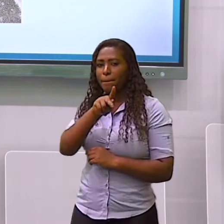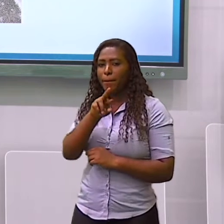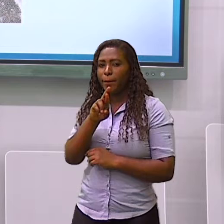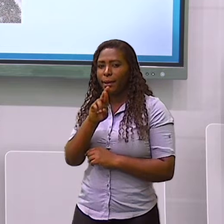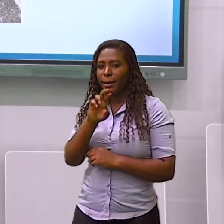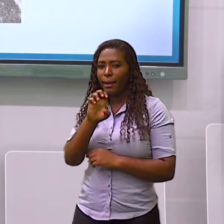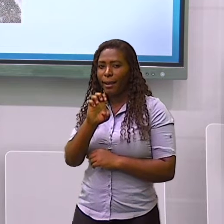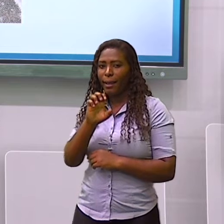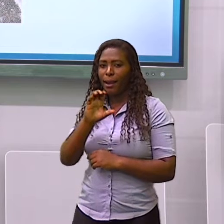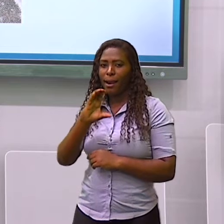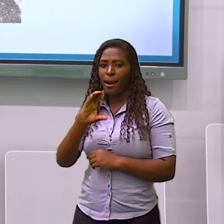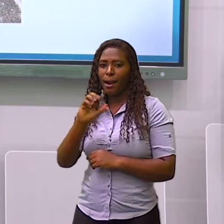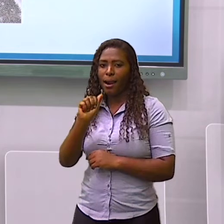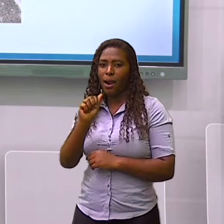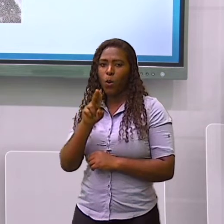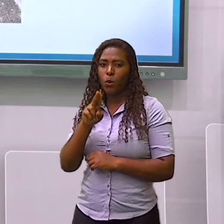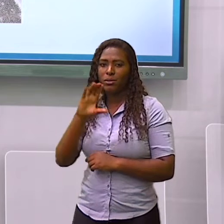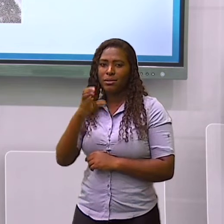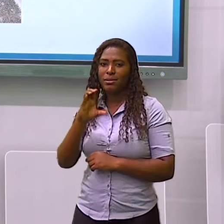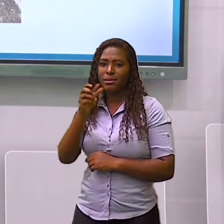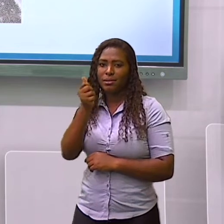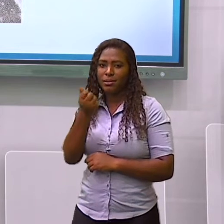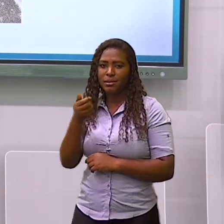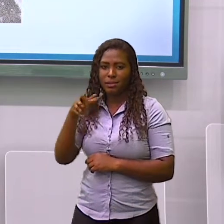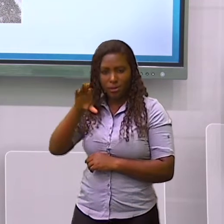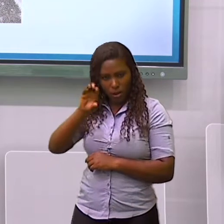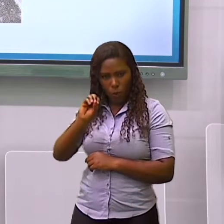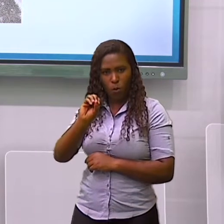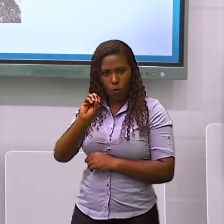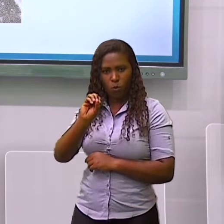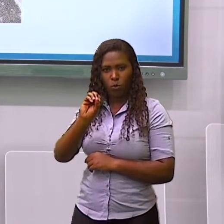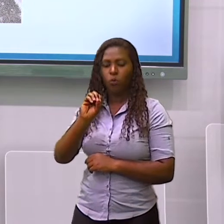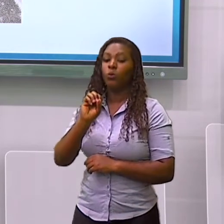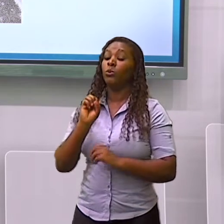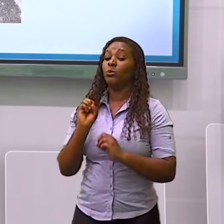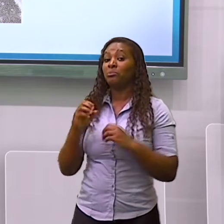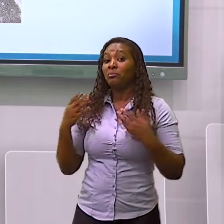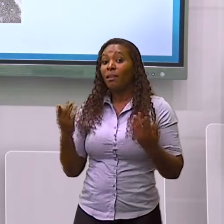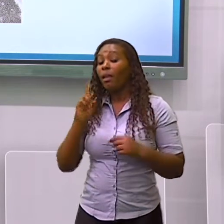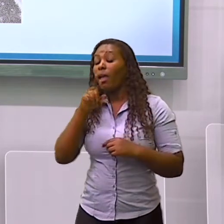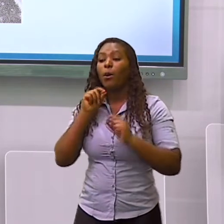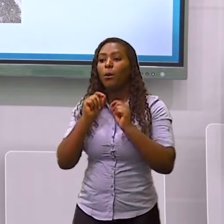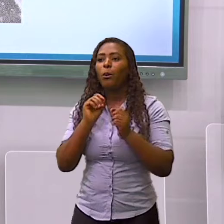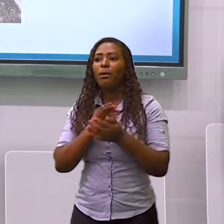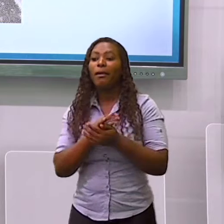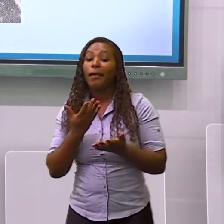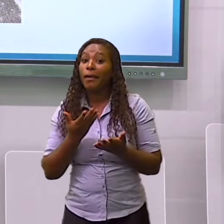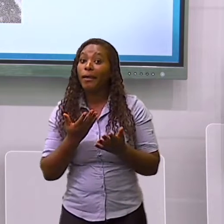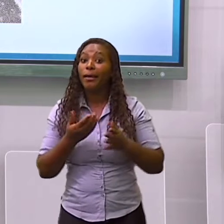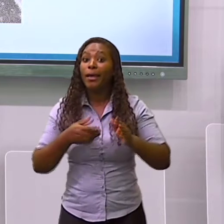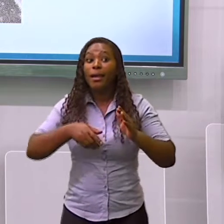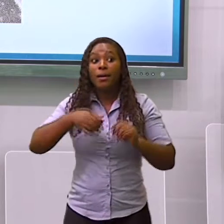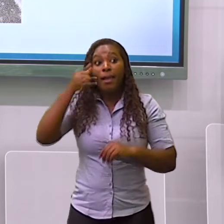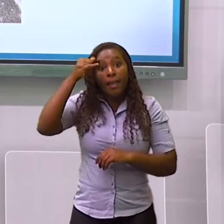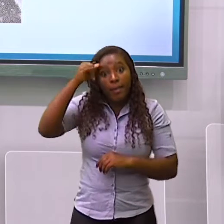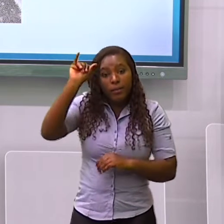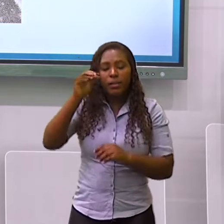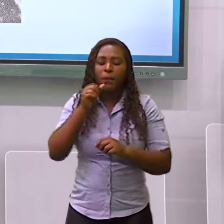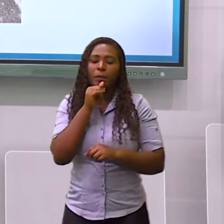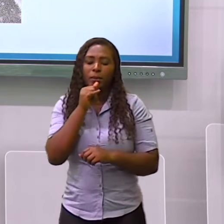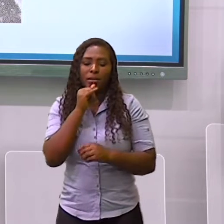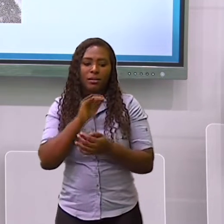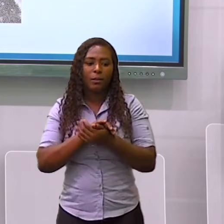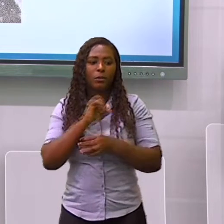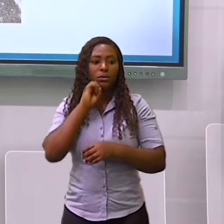tarefas a fazer em outro dia ou não fazer naquele momento, por exemplo, um dia chuvoso, não é